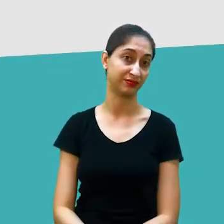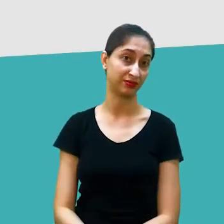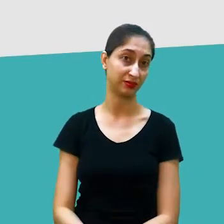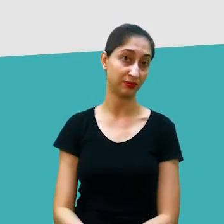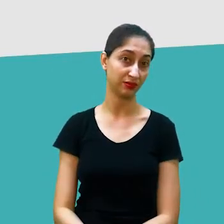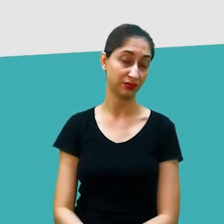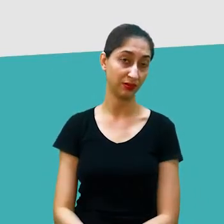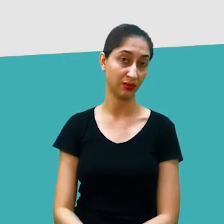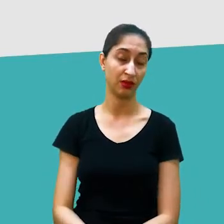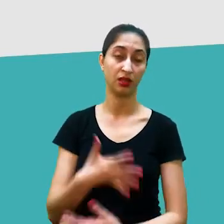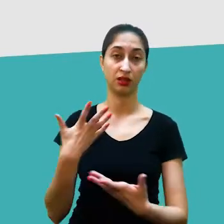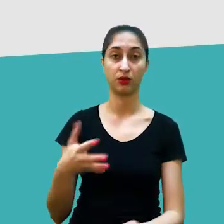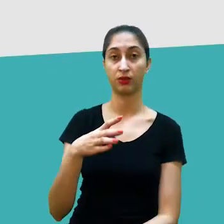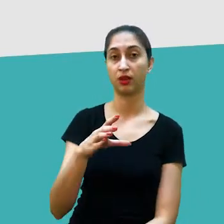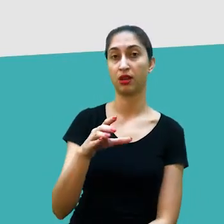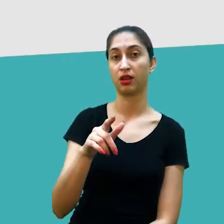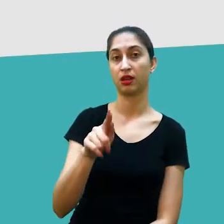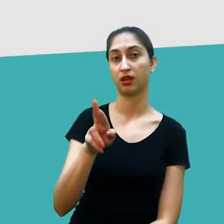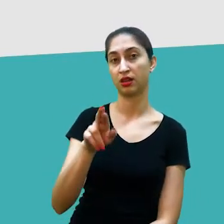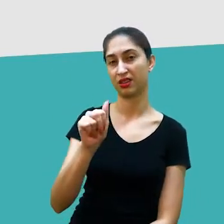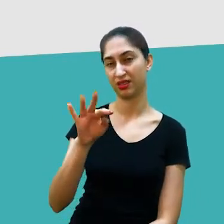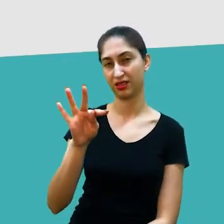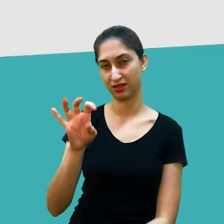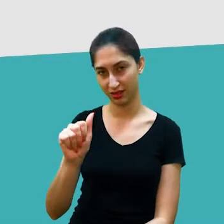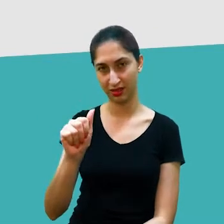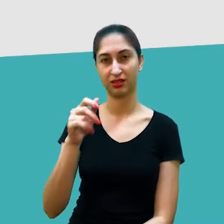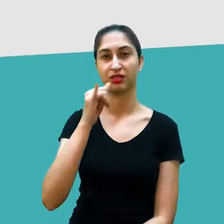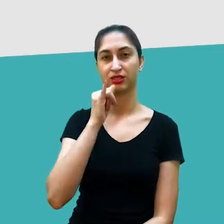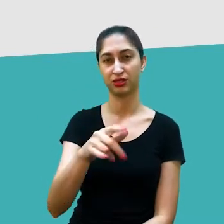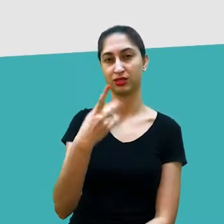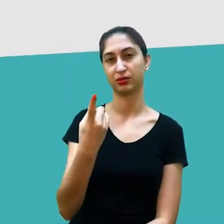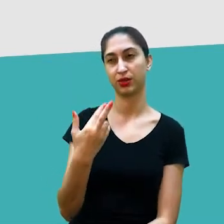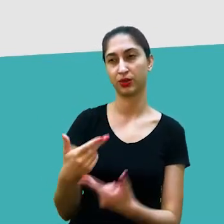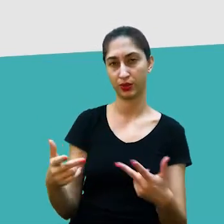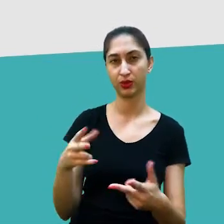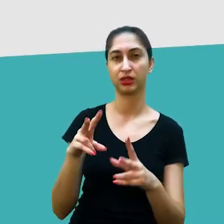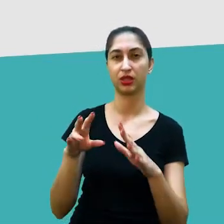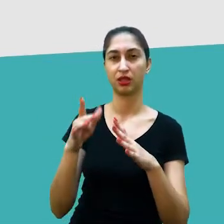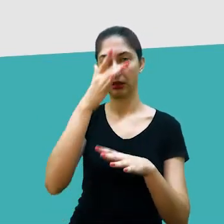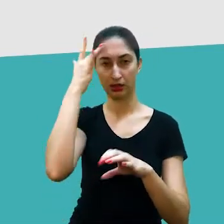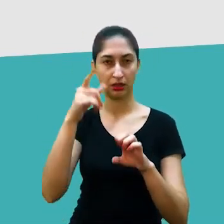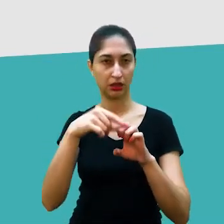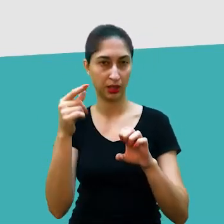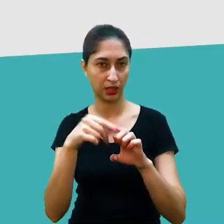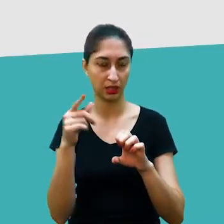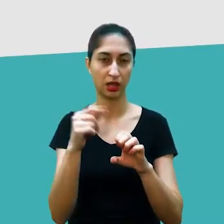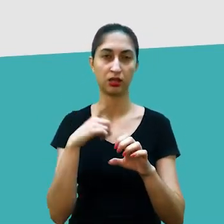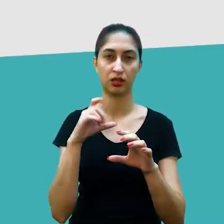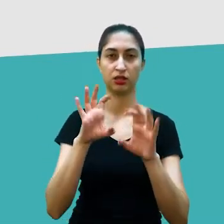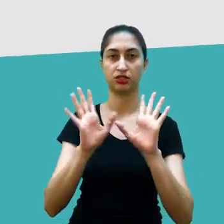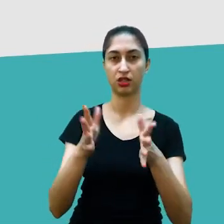Greta Thunberg fala uma coisa que eu amo, principalmente para os empresários que já têm uma certa idade, uma certa estrutura, né,